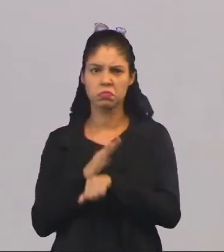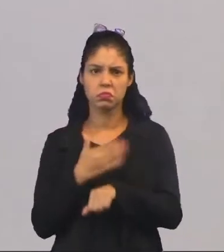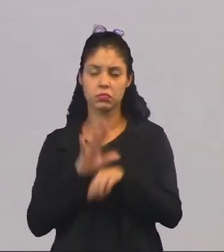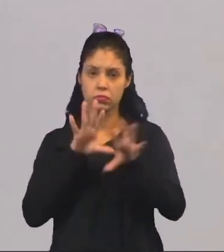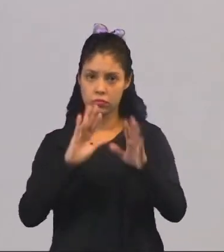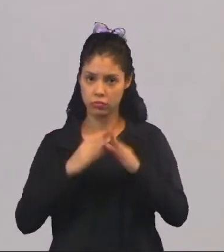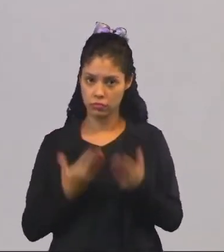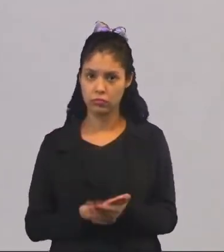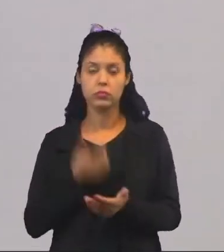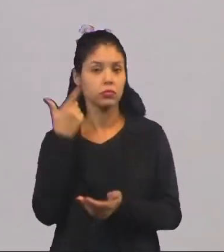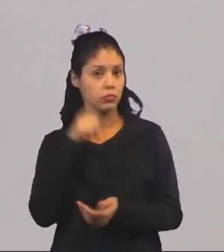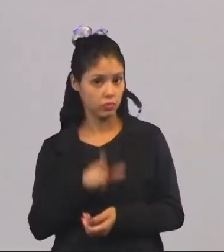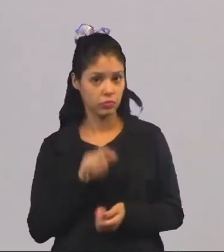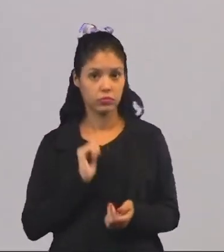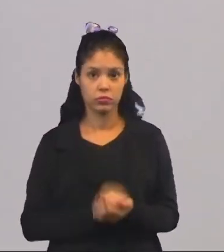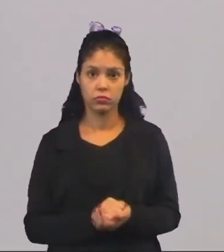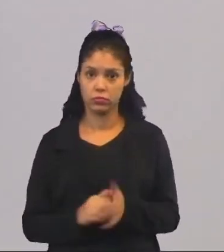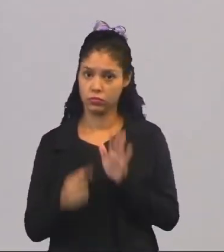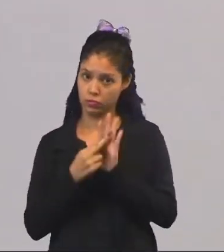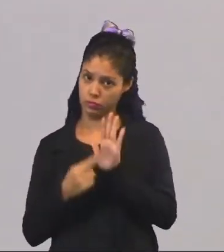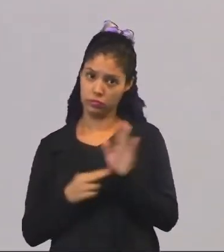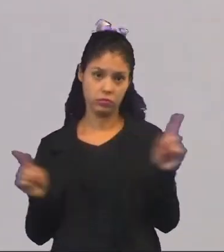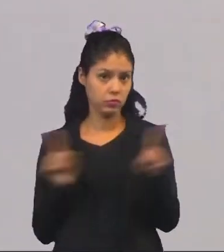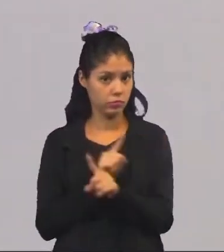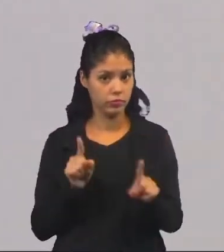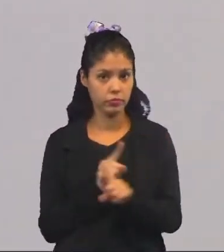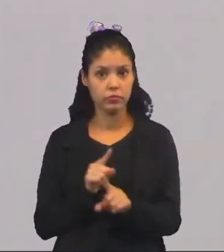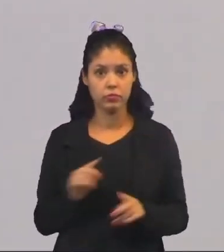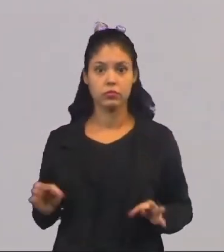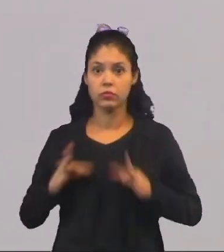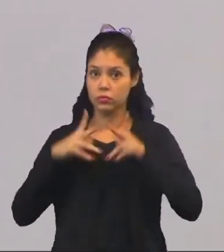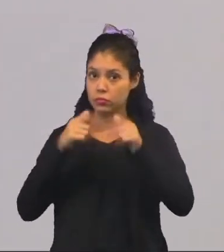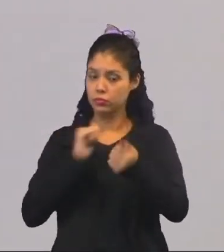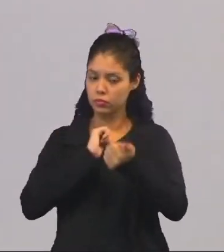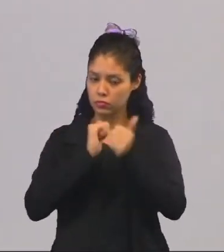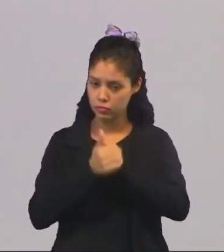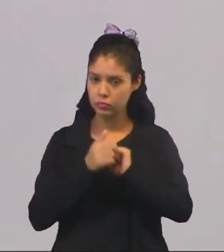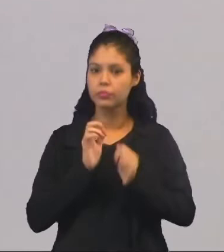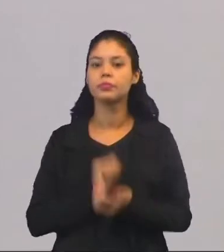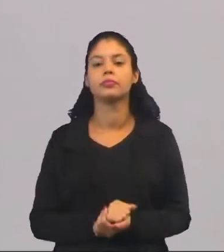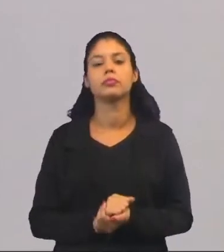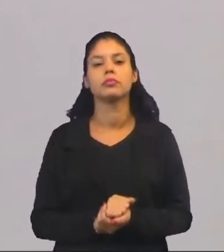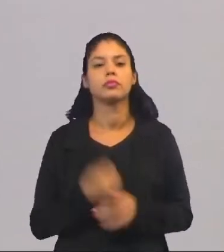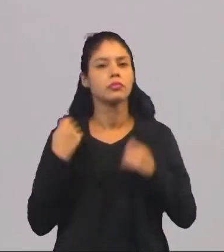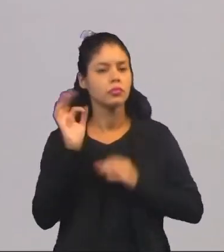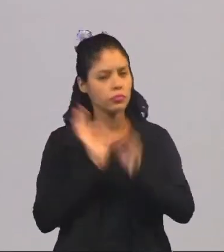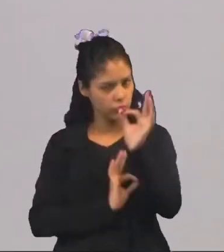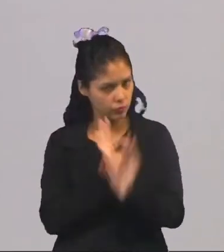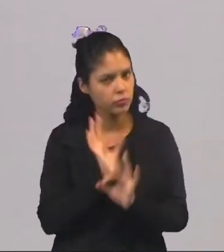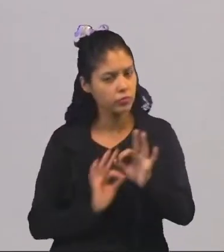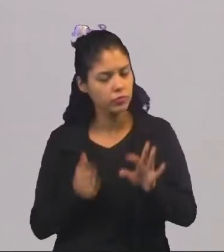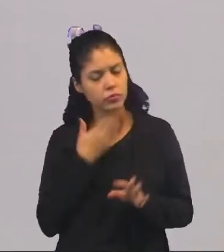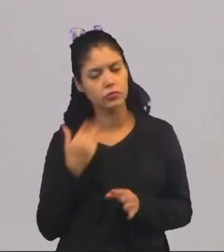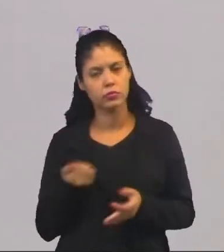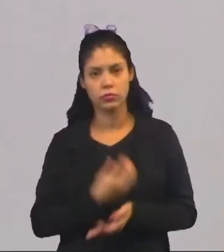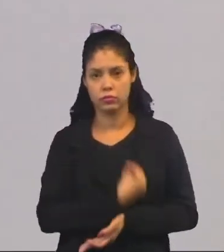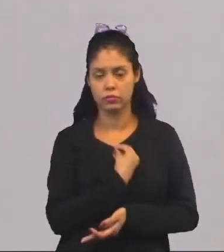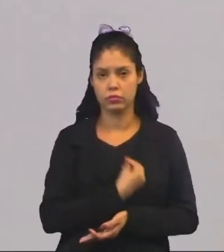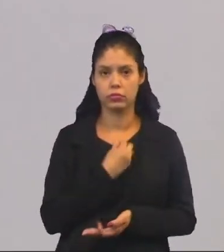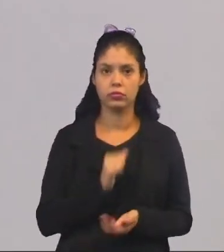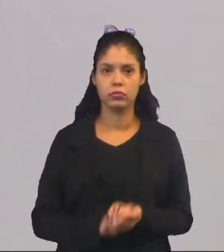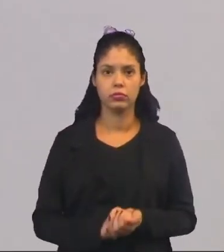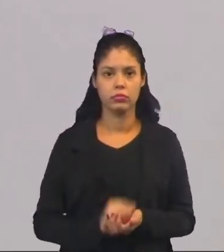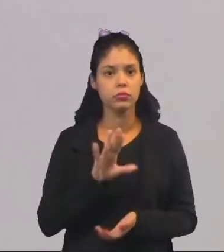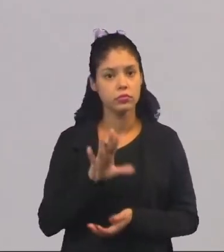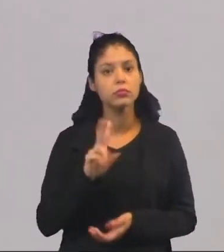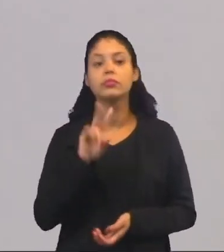isso na escola. Consegue, porque, mas a regra fulano de... Não, a gente, tudo é uma questão de adaptação, a gente vai ajustando a realidade do que a gente vem vivenciando e